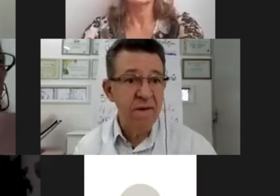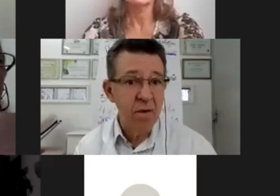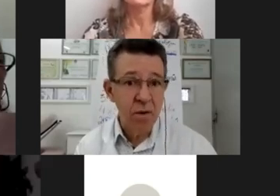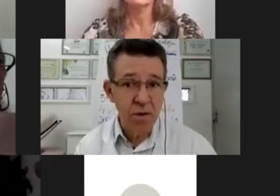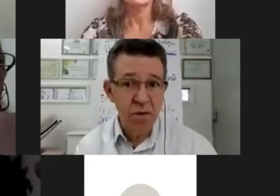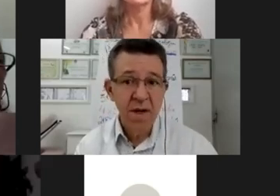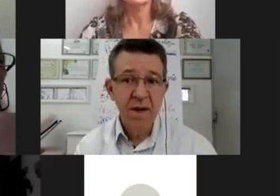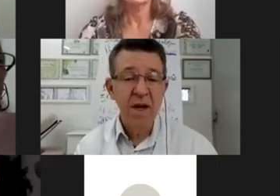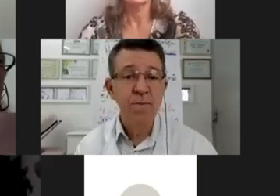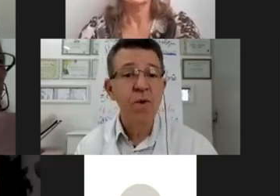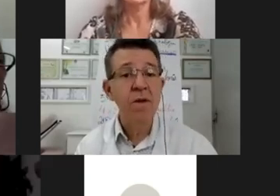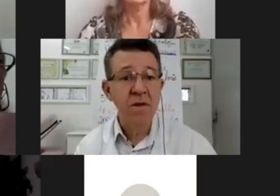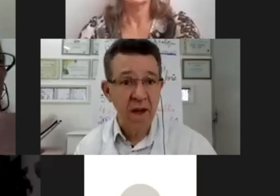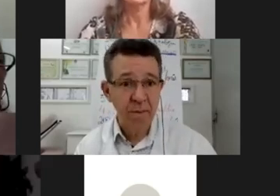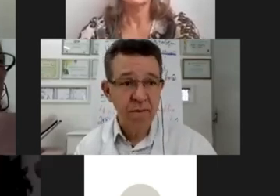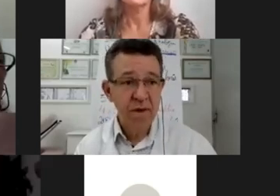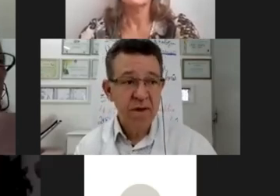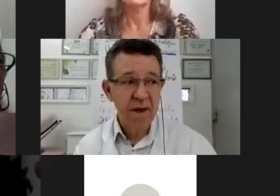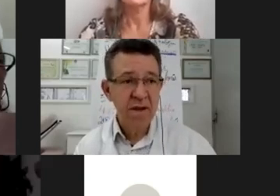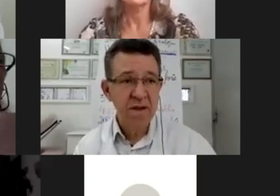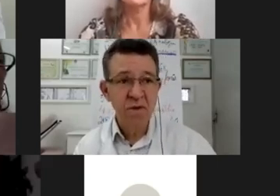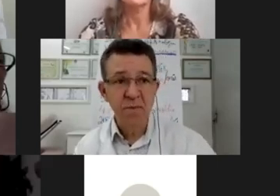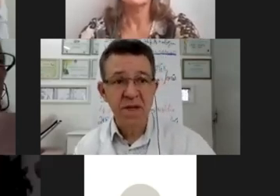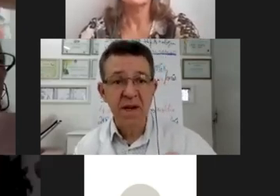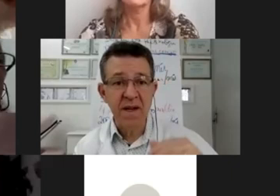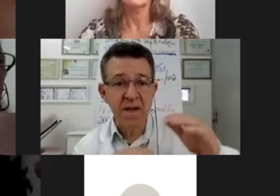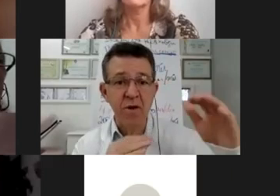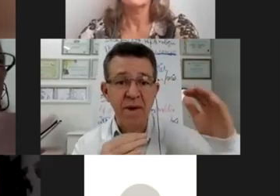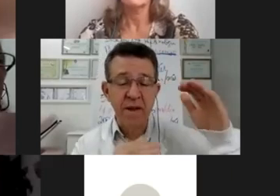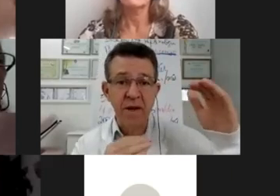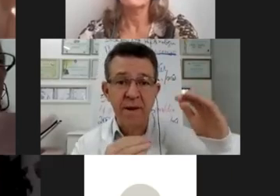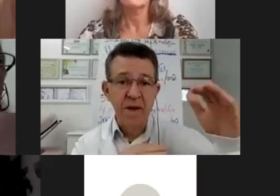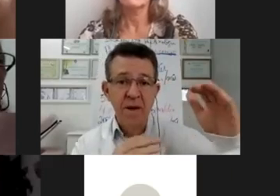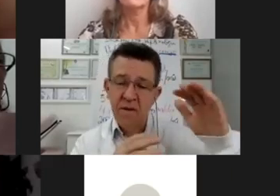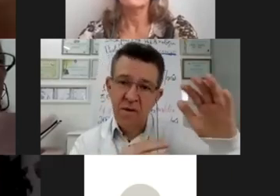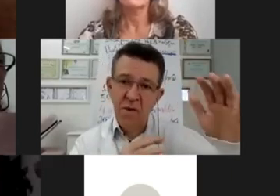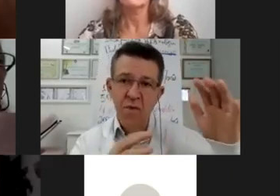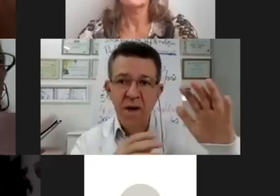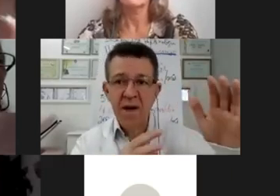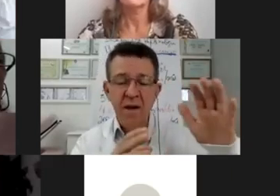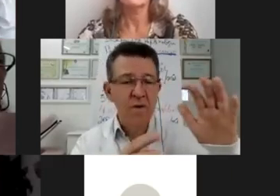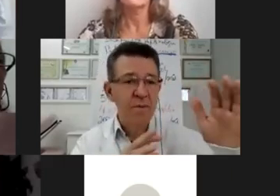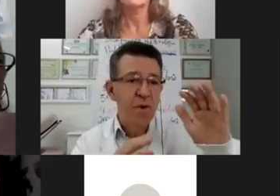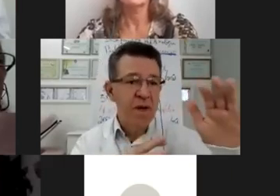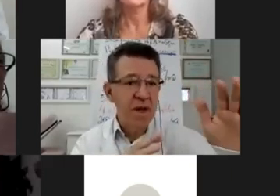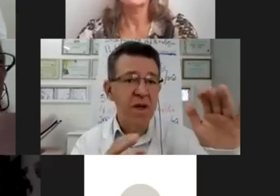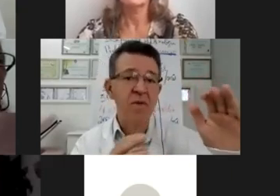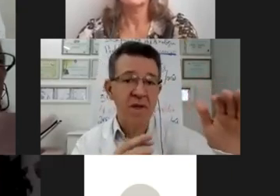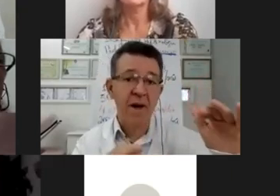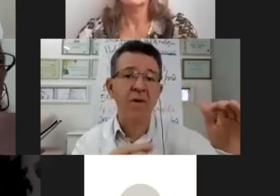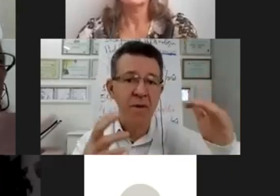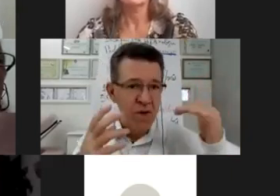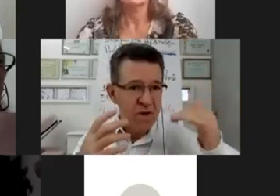importante viver o luto. Mas por quanto tempo? Né? Os especialistas comentam aí. Um ano e